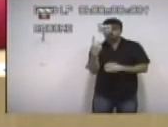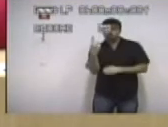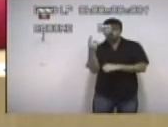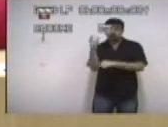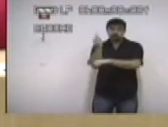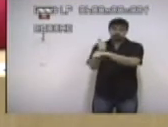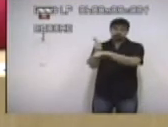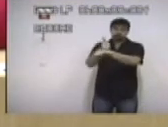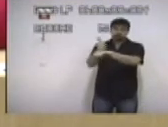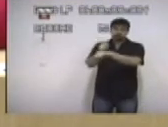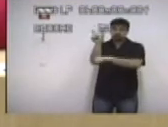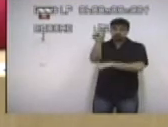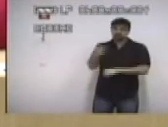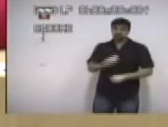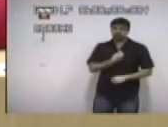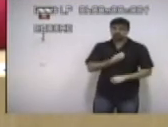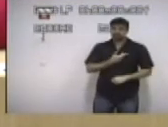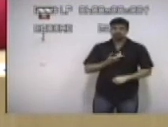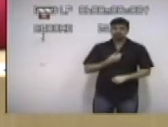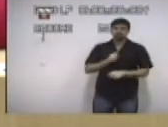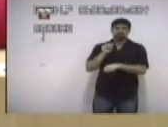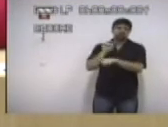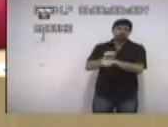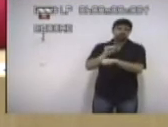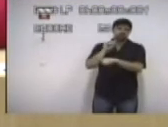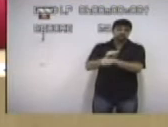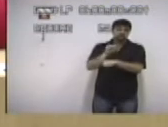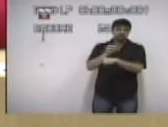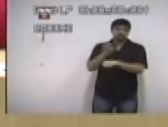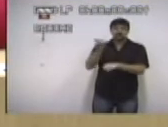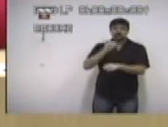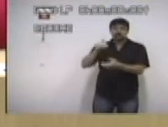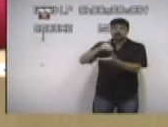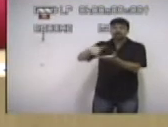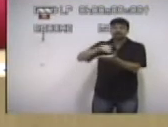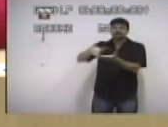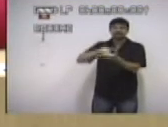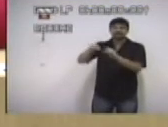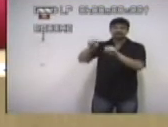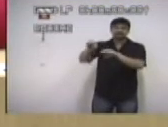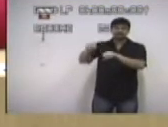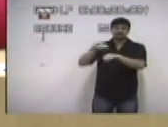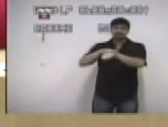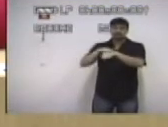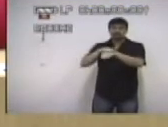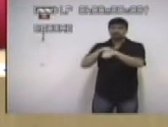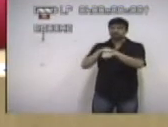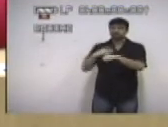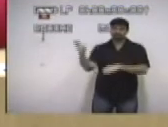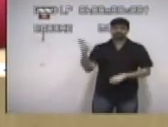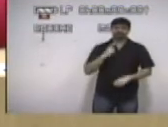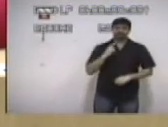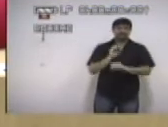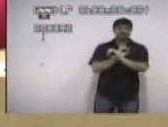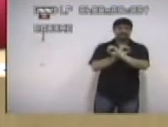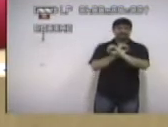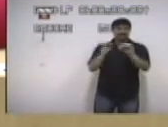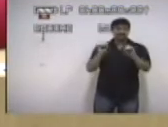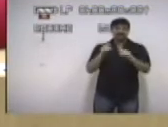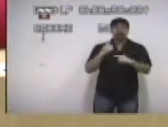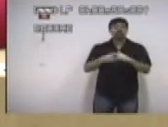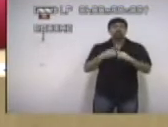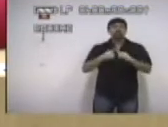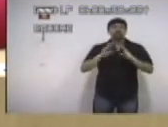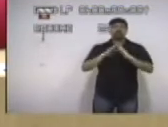plantão deixei recado para falar com o diretor de educação e não obtive retorno Não tô dizendo aqui